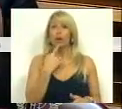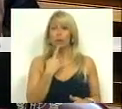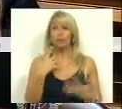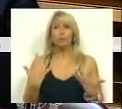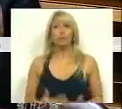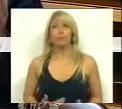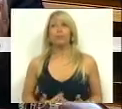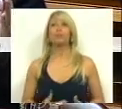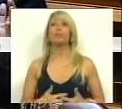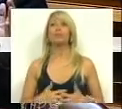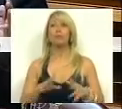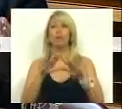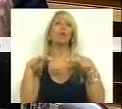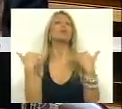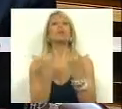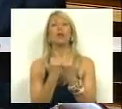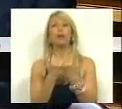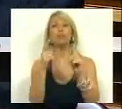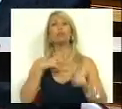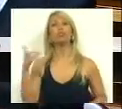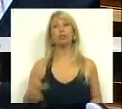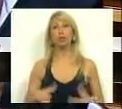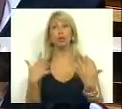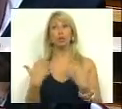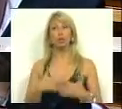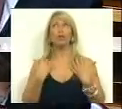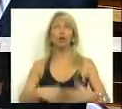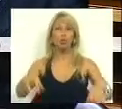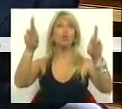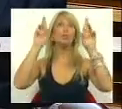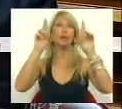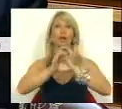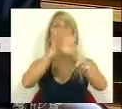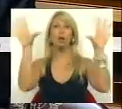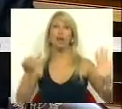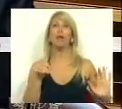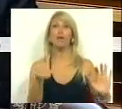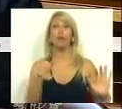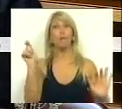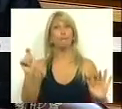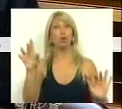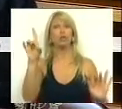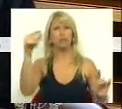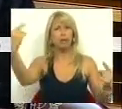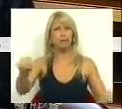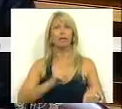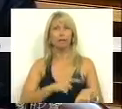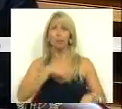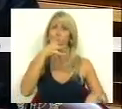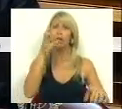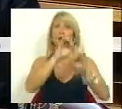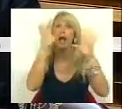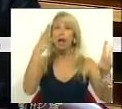a grande dúvida que está na sociedade portuguesa e a grande dúvida que eu espero que ainda esclareçam nos 16 minutos que têm é: se pudessem